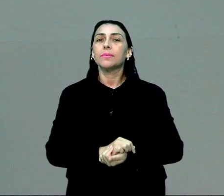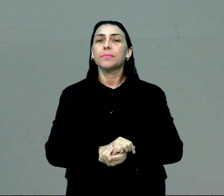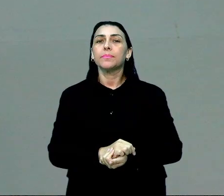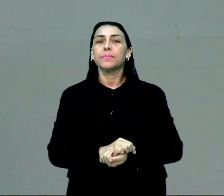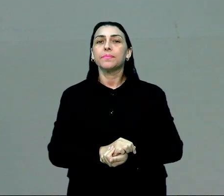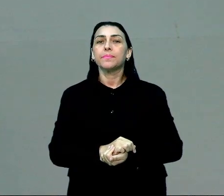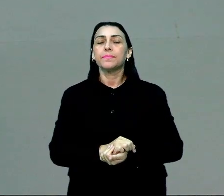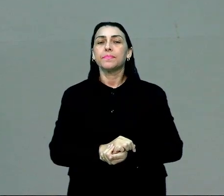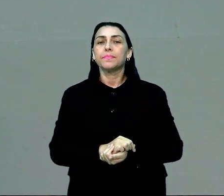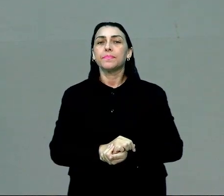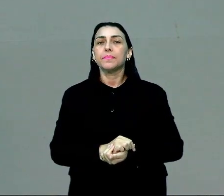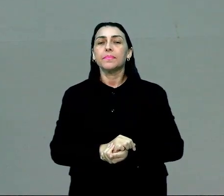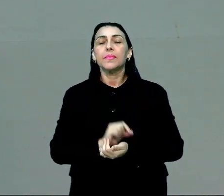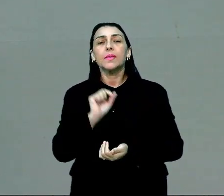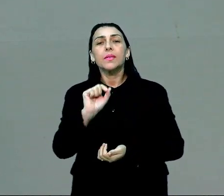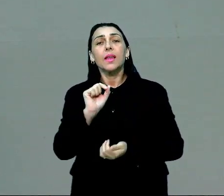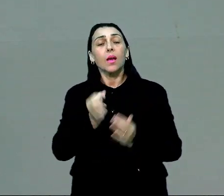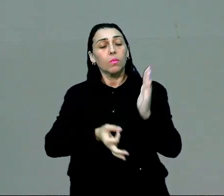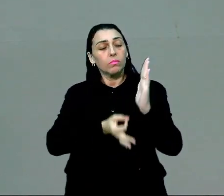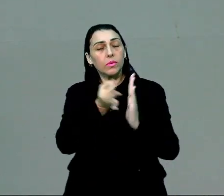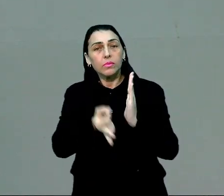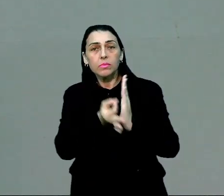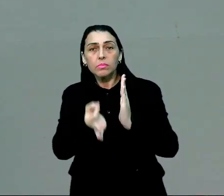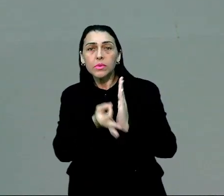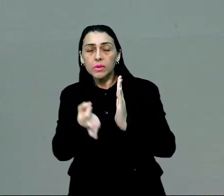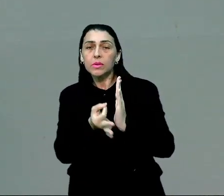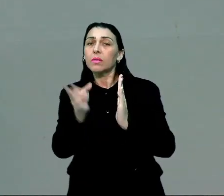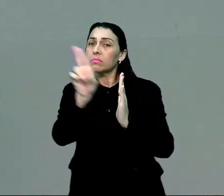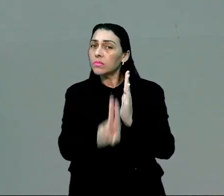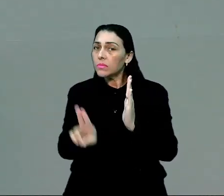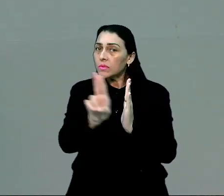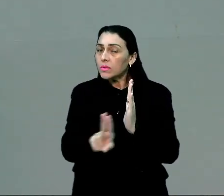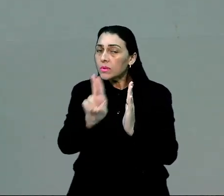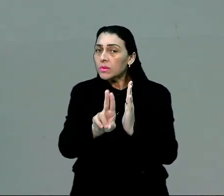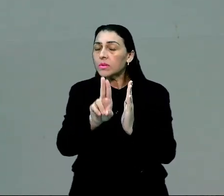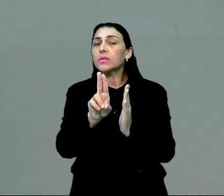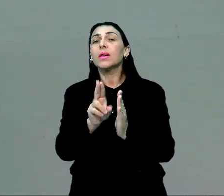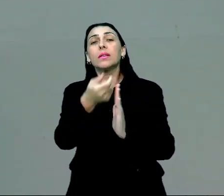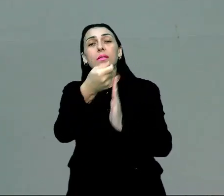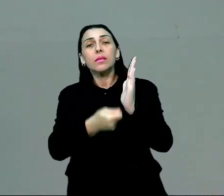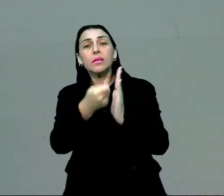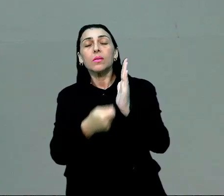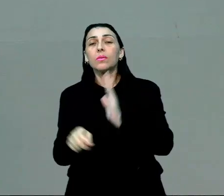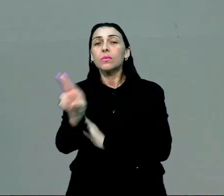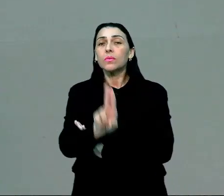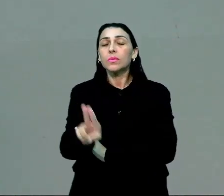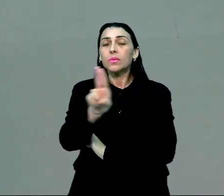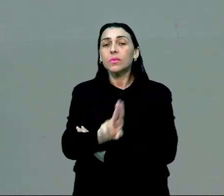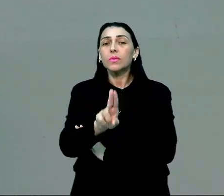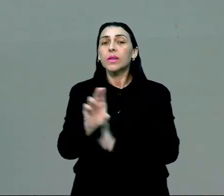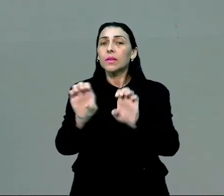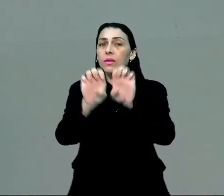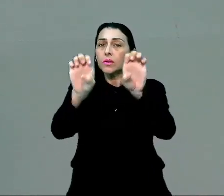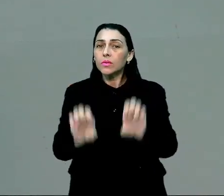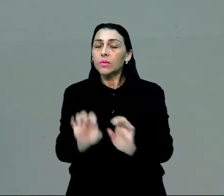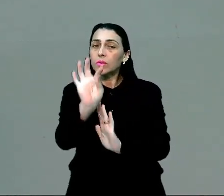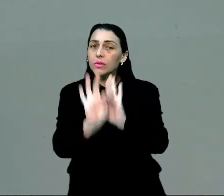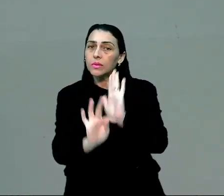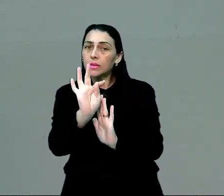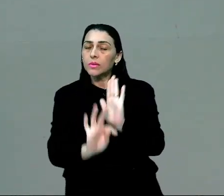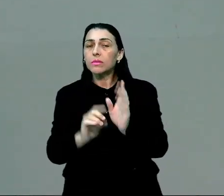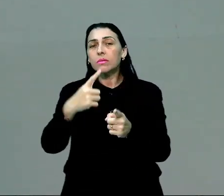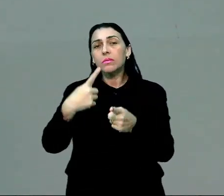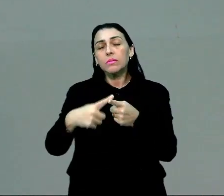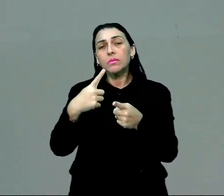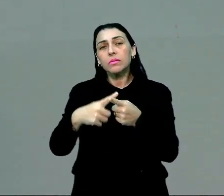dissertativos. Esse é um argumento que ele é muito utilizado. A maior parte das redações utilizam essa estrutura de texto,